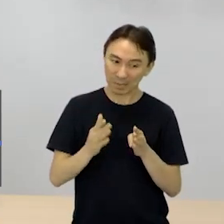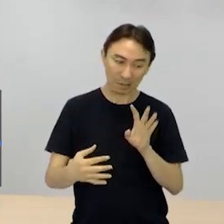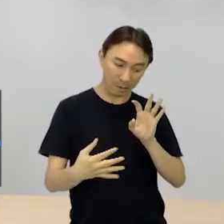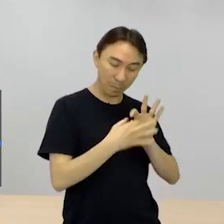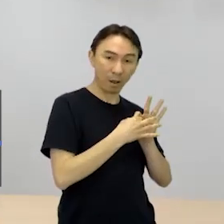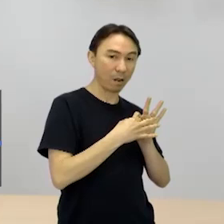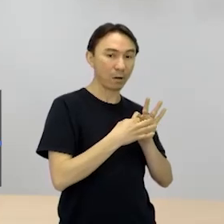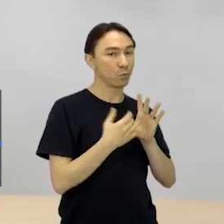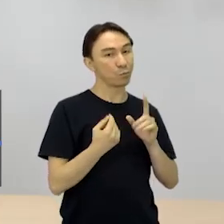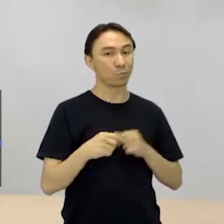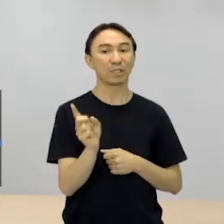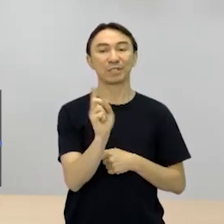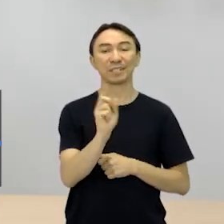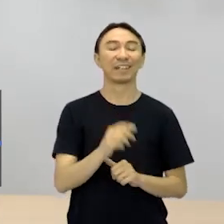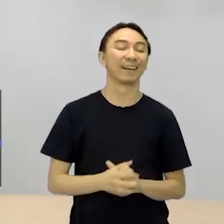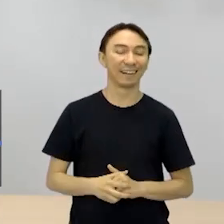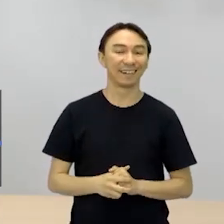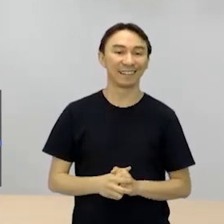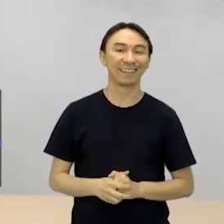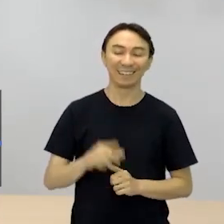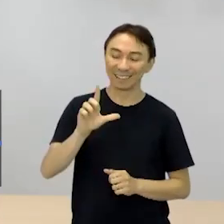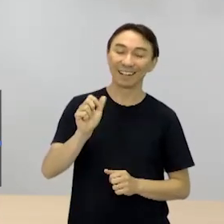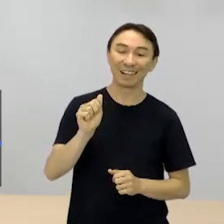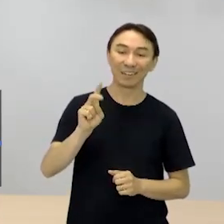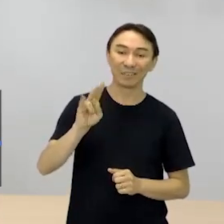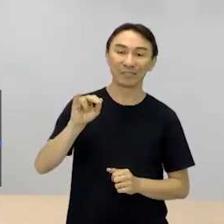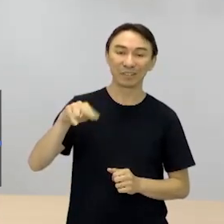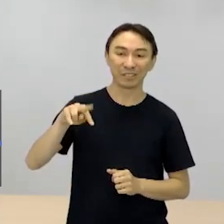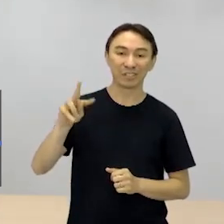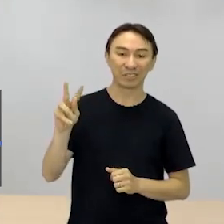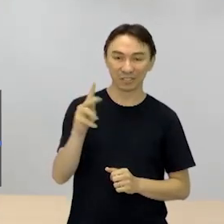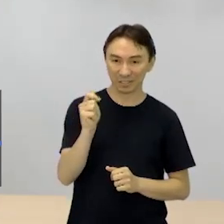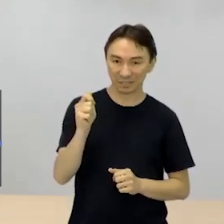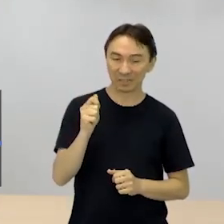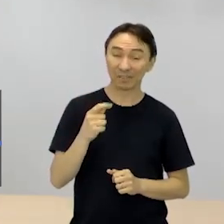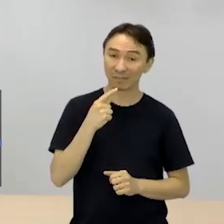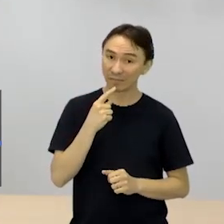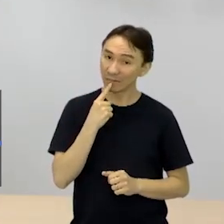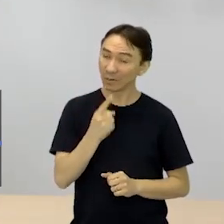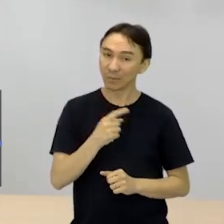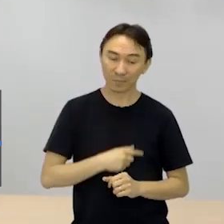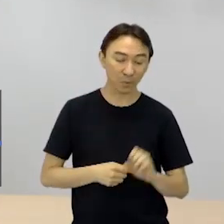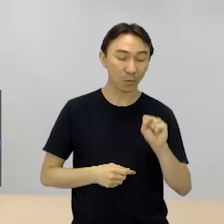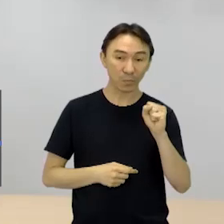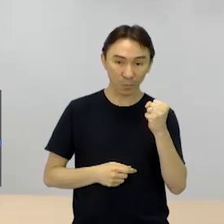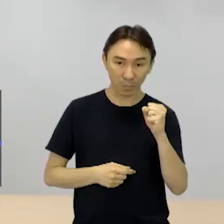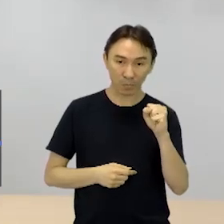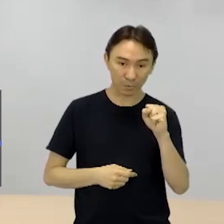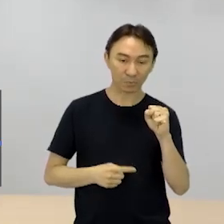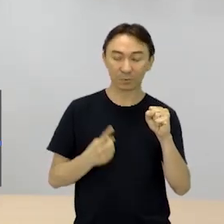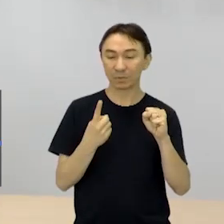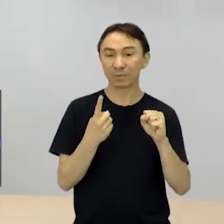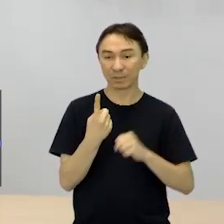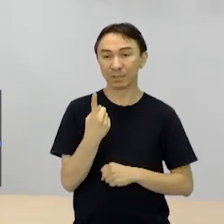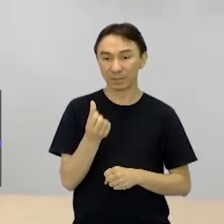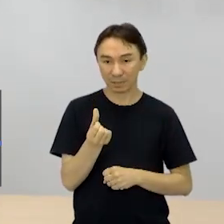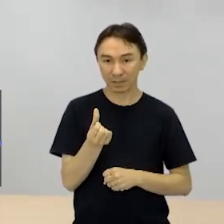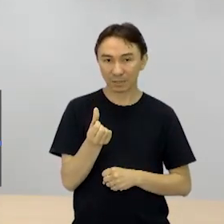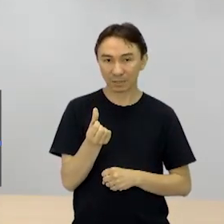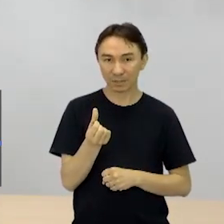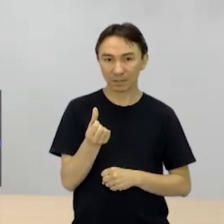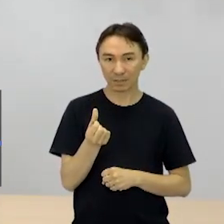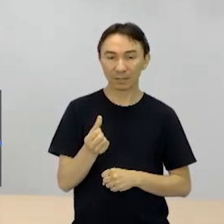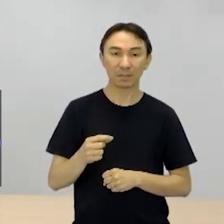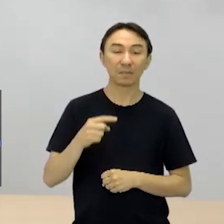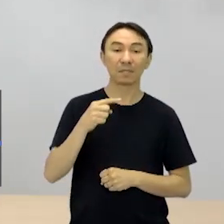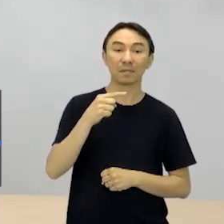Escola Estadual Rafael de Oliveira, indicou pra gente algo parecido, né? Só que ela indicou pra gente 8, 16... Negativo, Tony. 24...